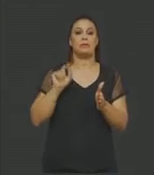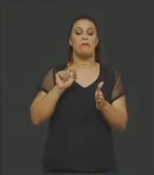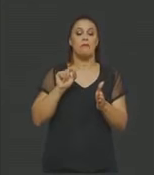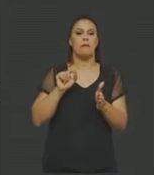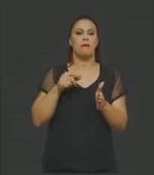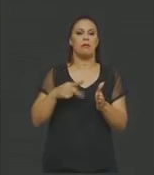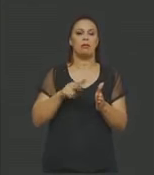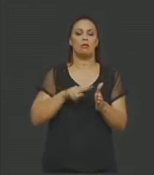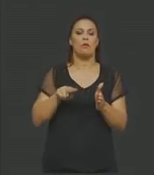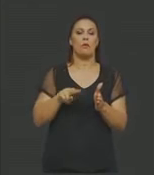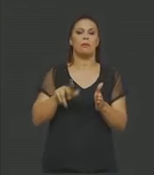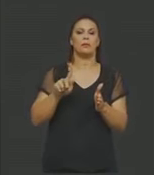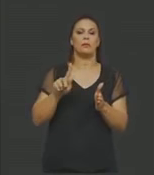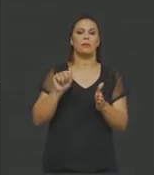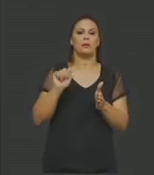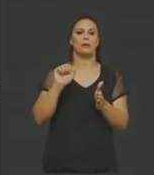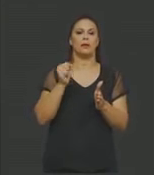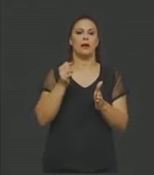gastrulação.